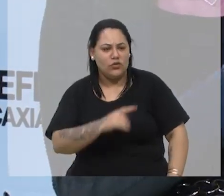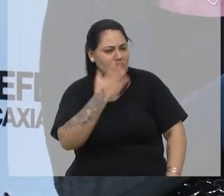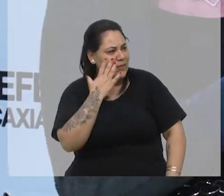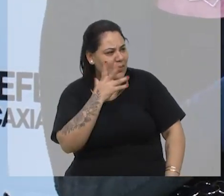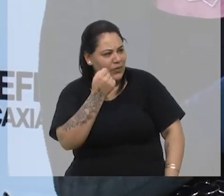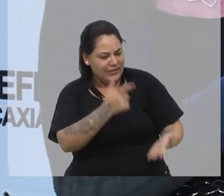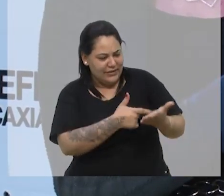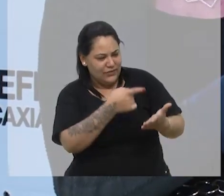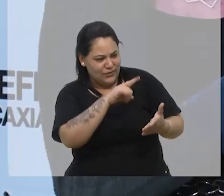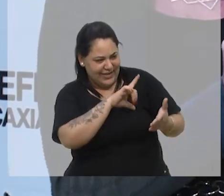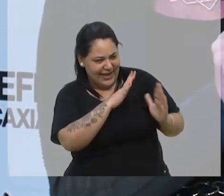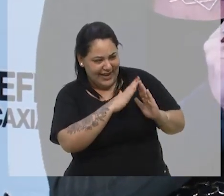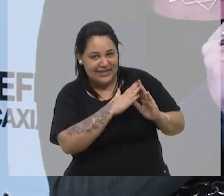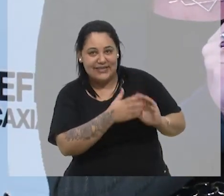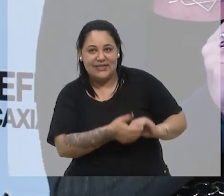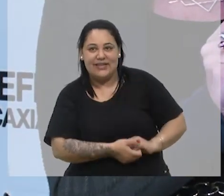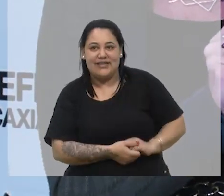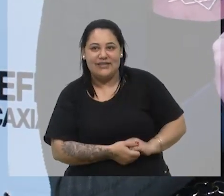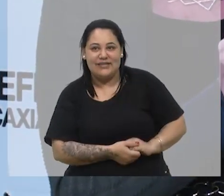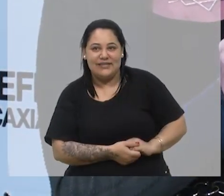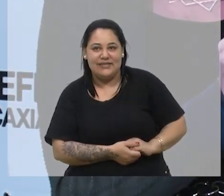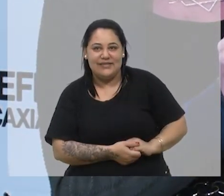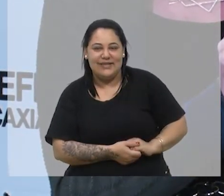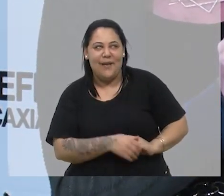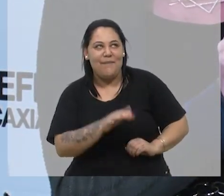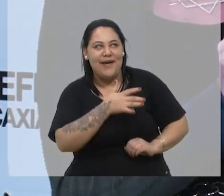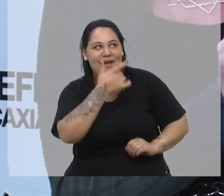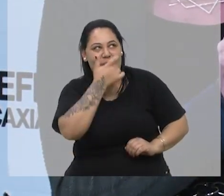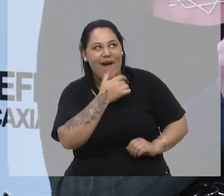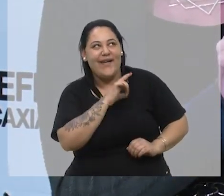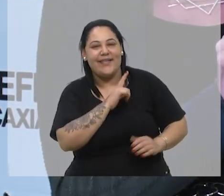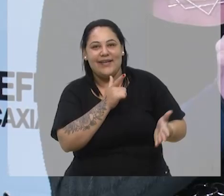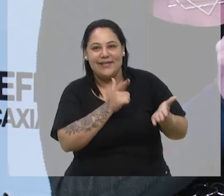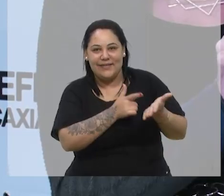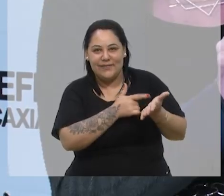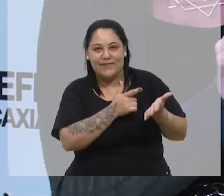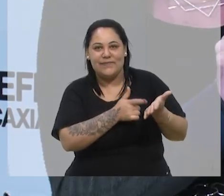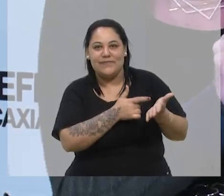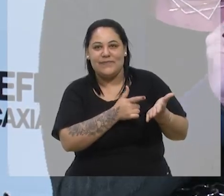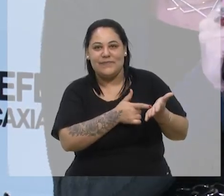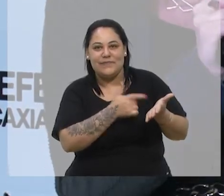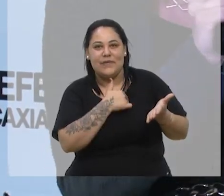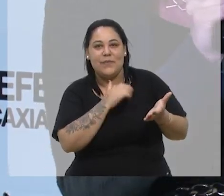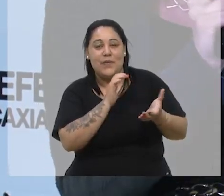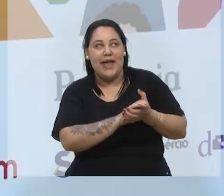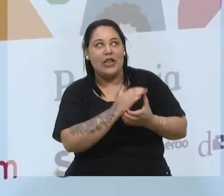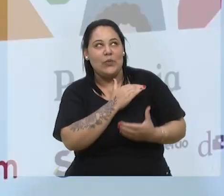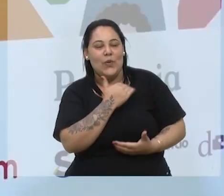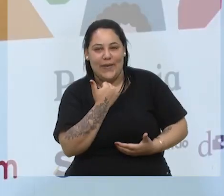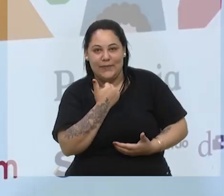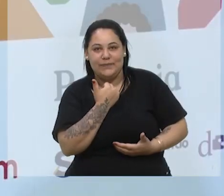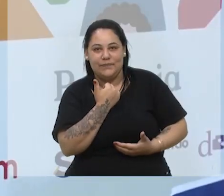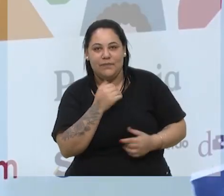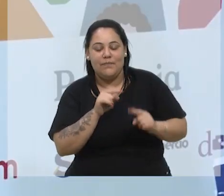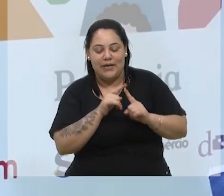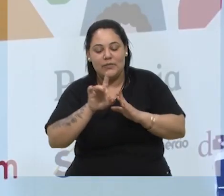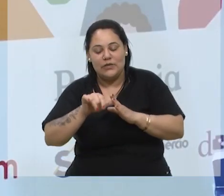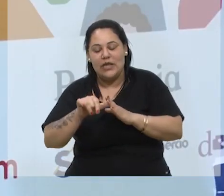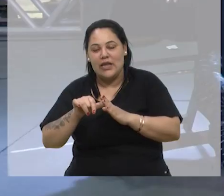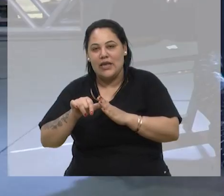e população em geral. Então, se você quer aproveitar essa oportunidade de se exercitar e se divertir, anote na sua agenda